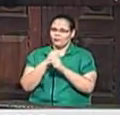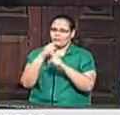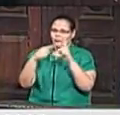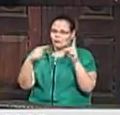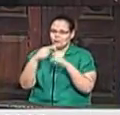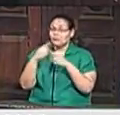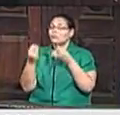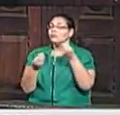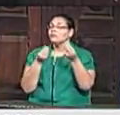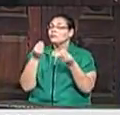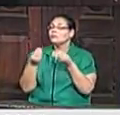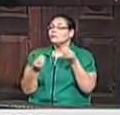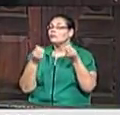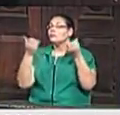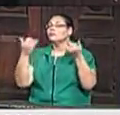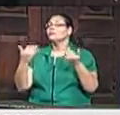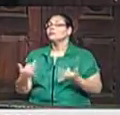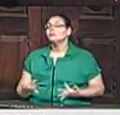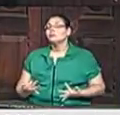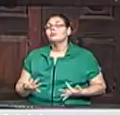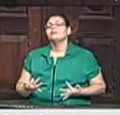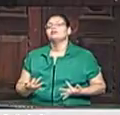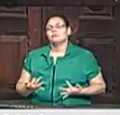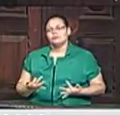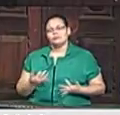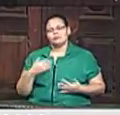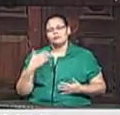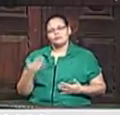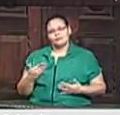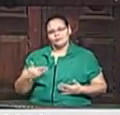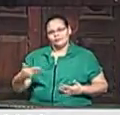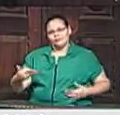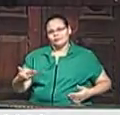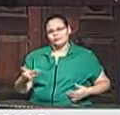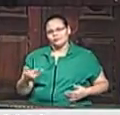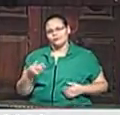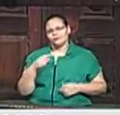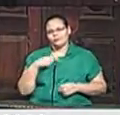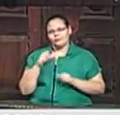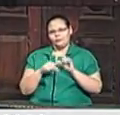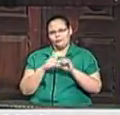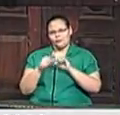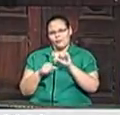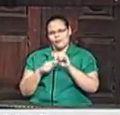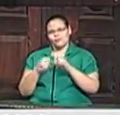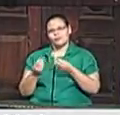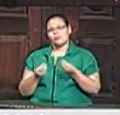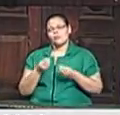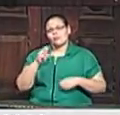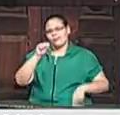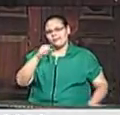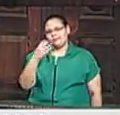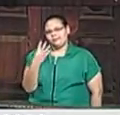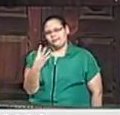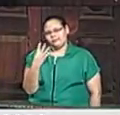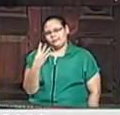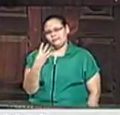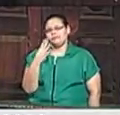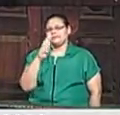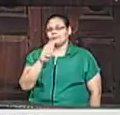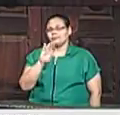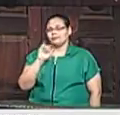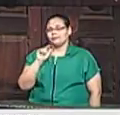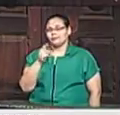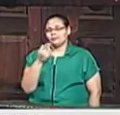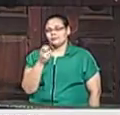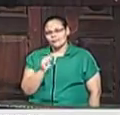Como explicar a dilapidação de 84 bilhões